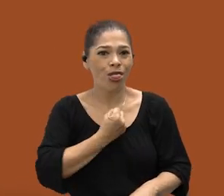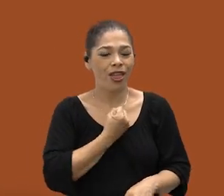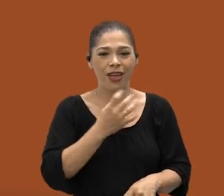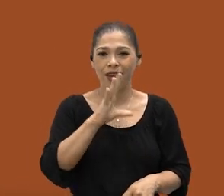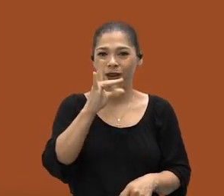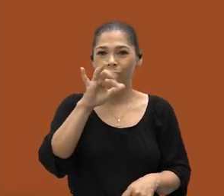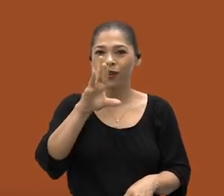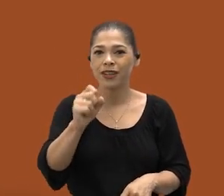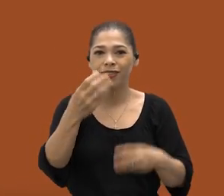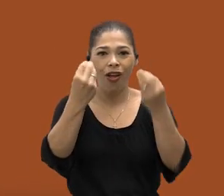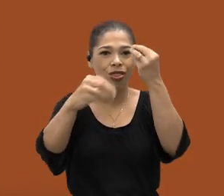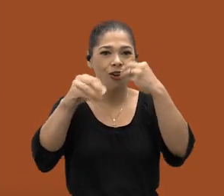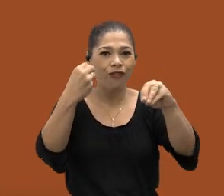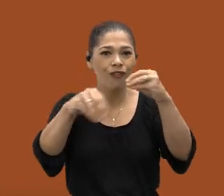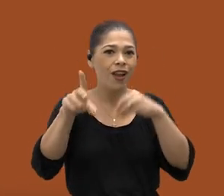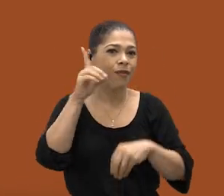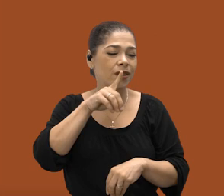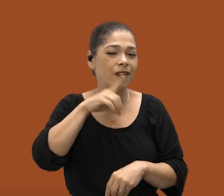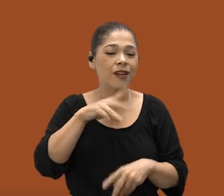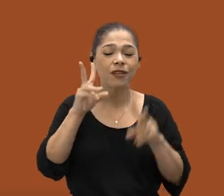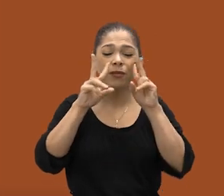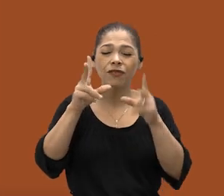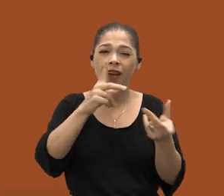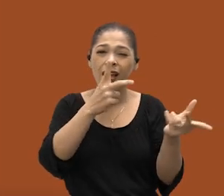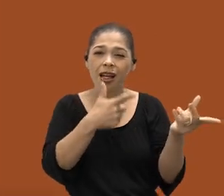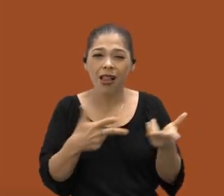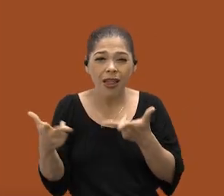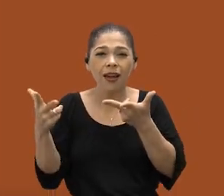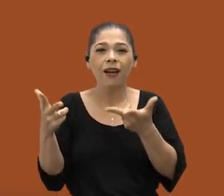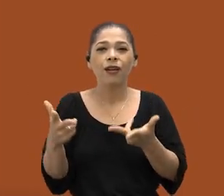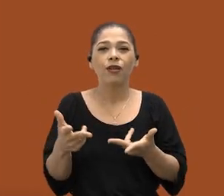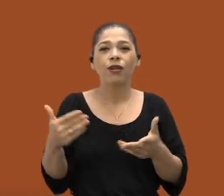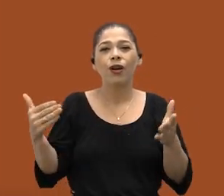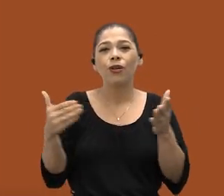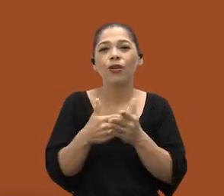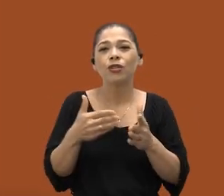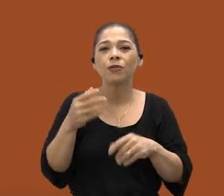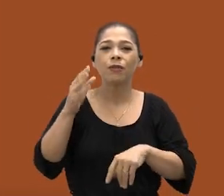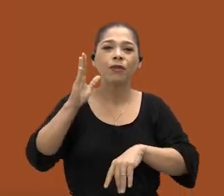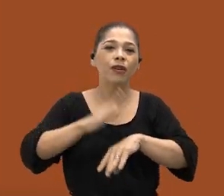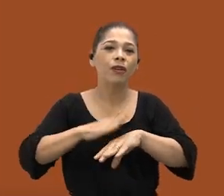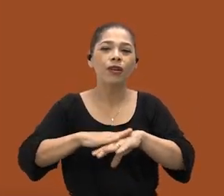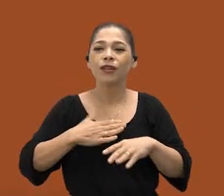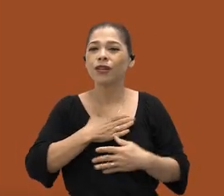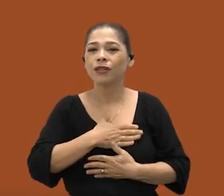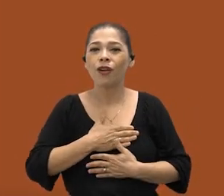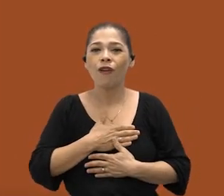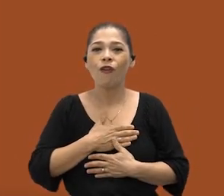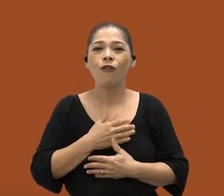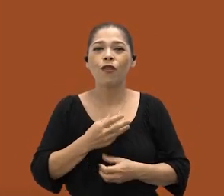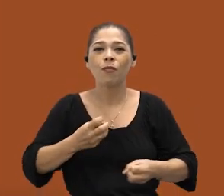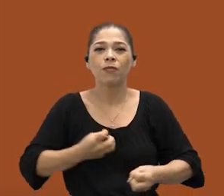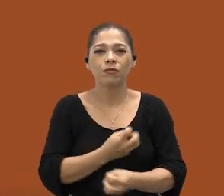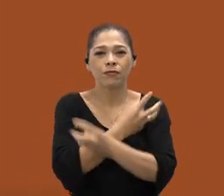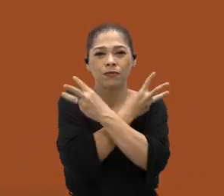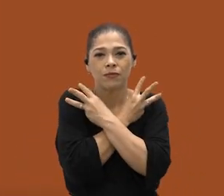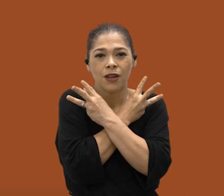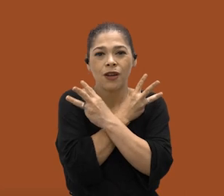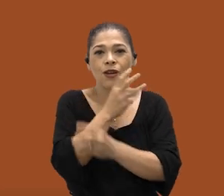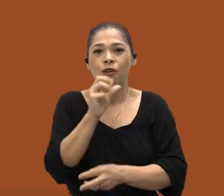aquele diversas vezes e aí eu vejo agora a última produção que eu passei dos meninos foi Pantera Negra